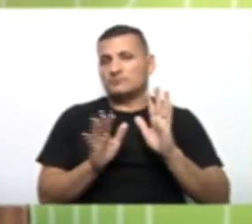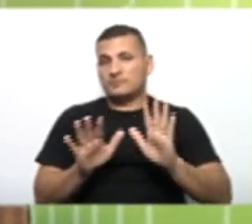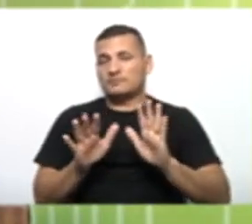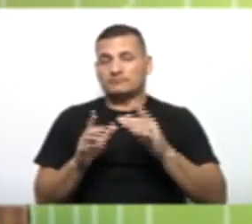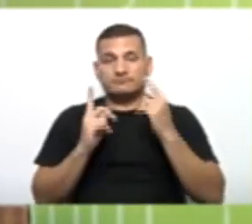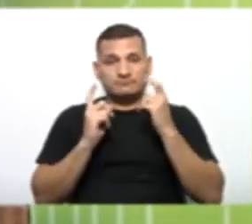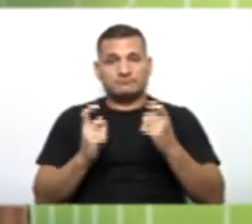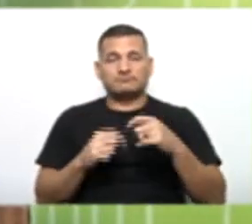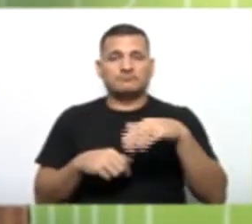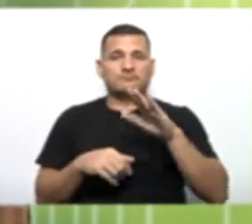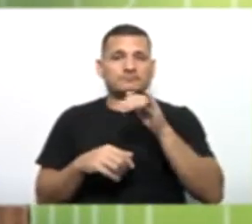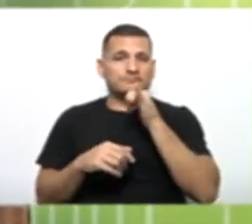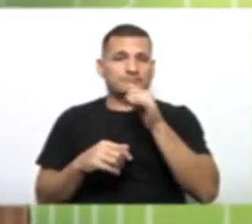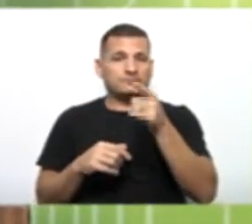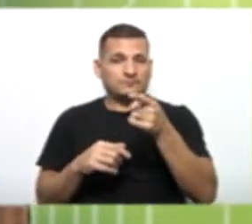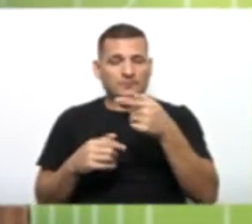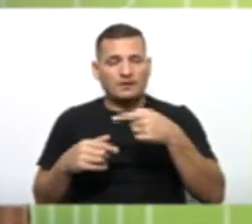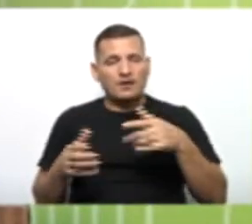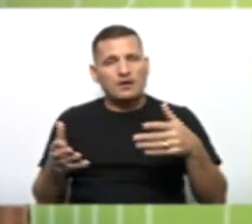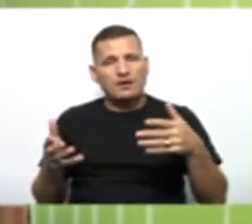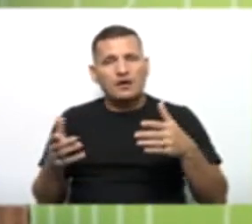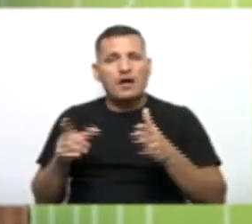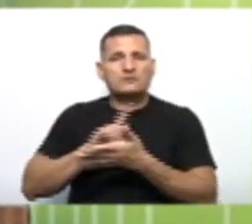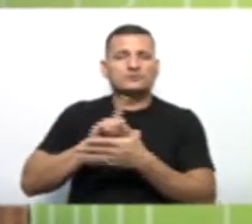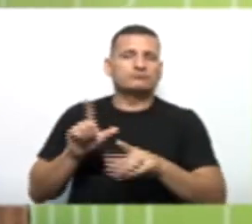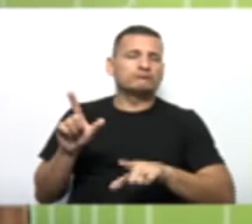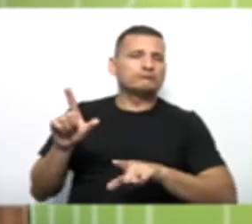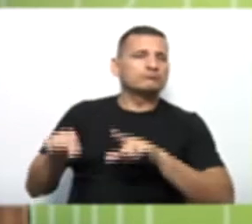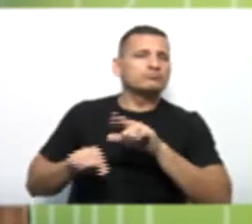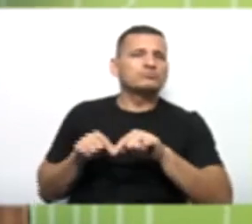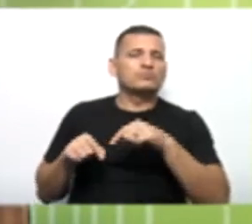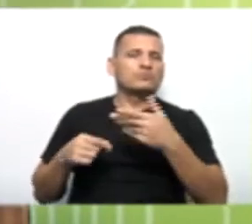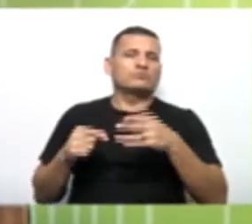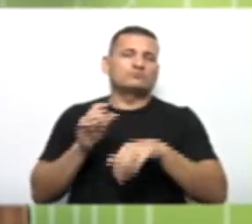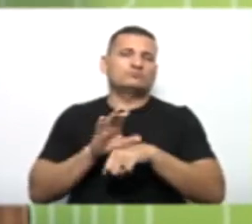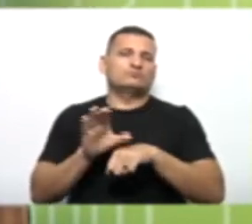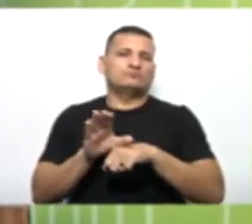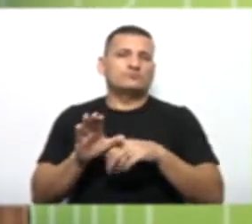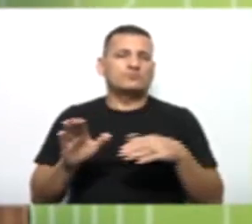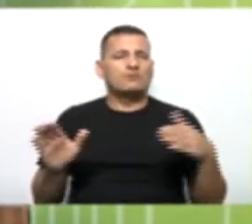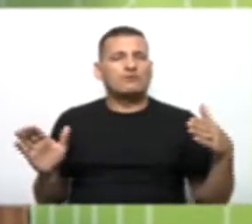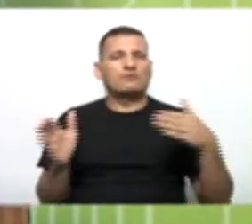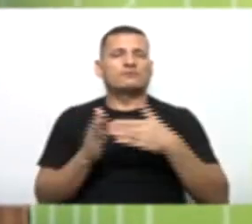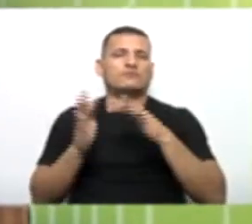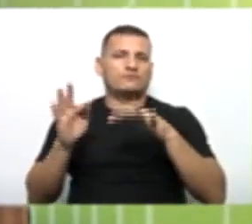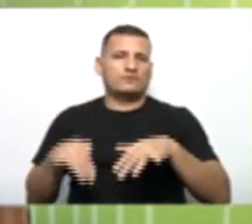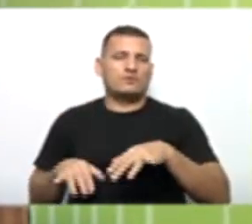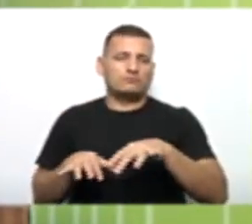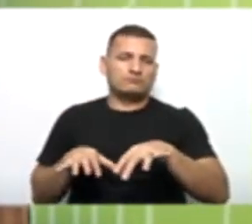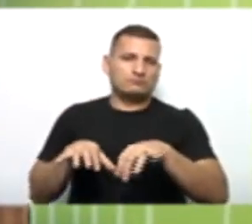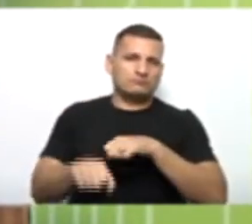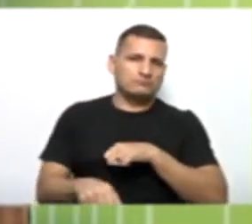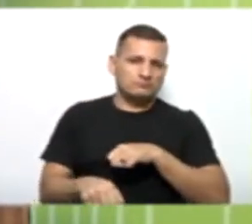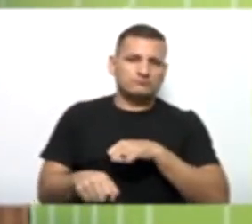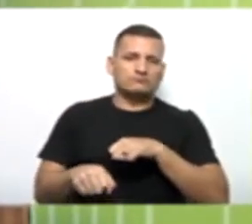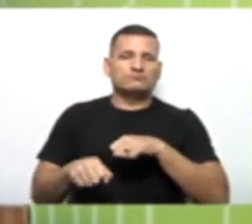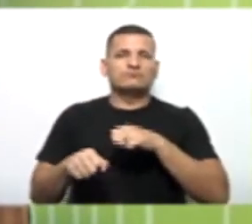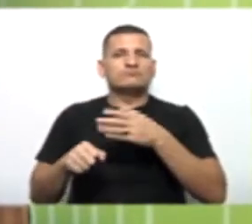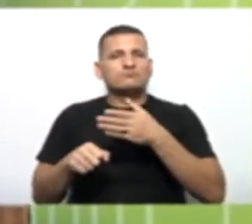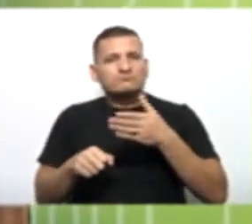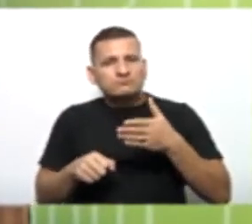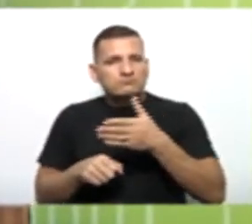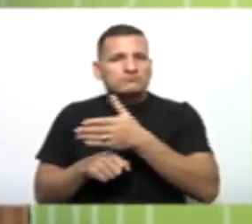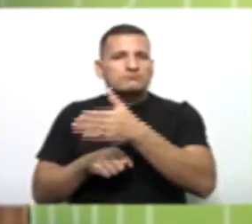já definir definir se o curso o que vocês querem fazer e fossem até o final se formassem seguissem